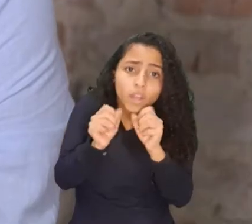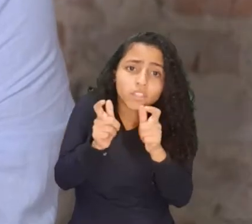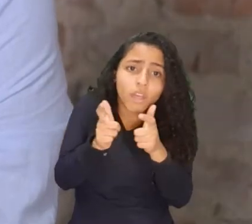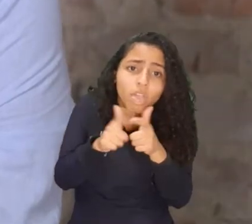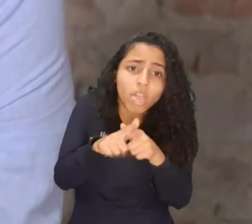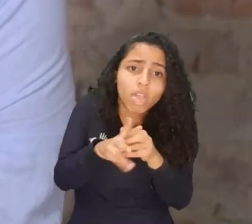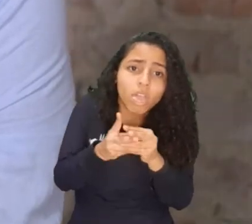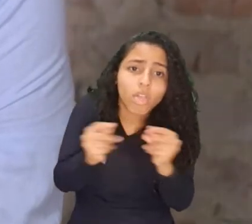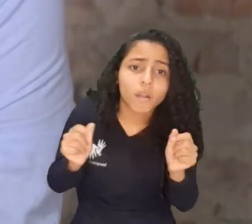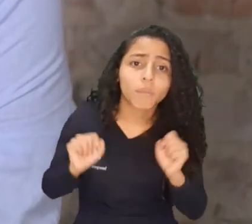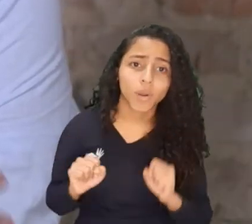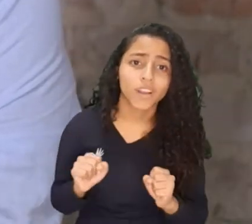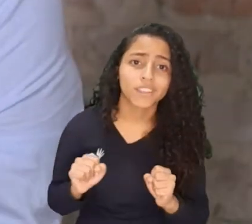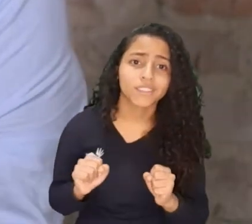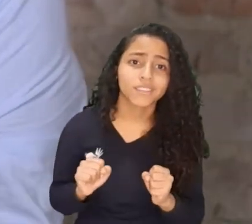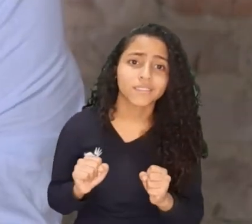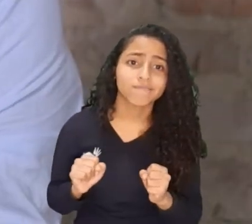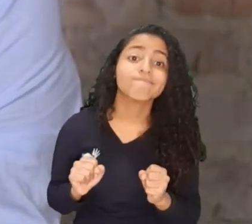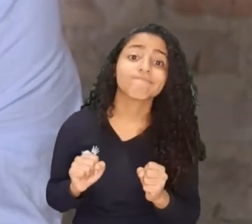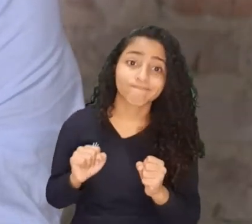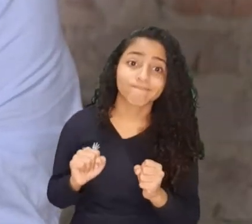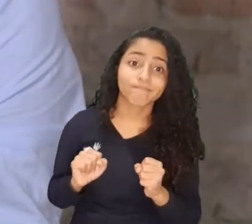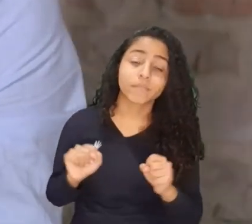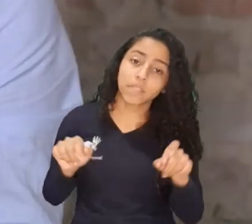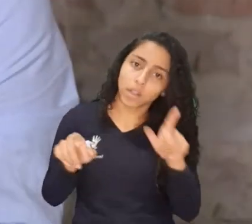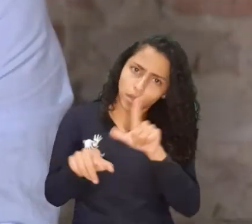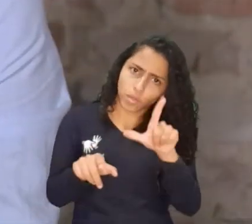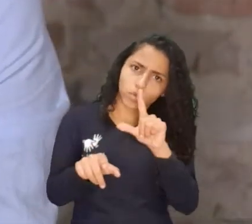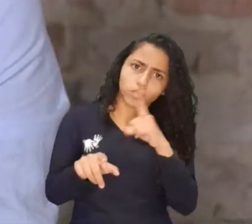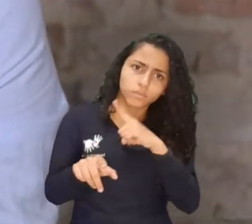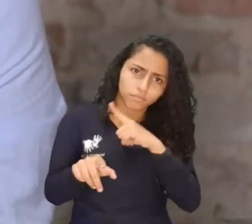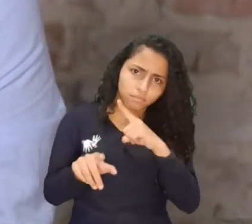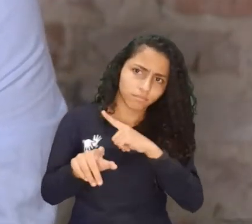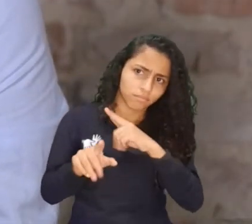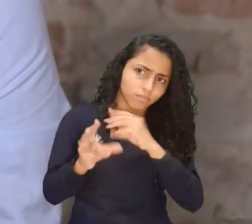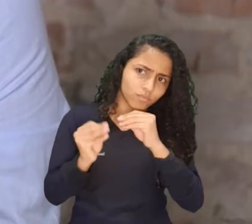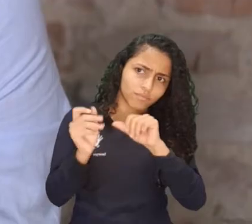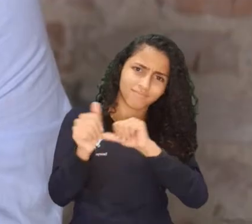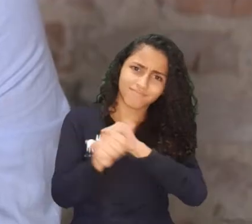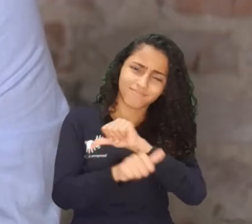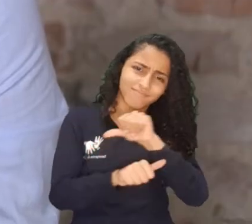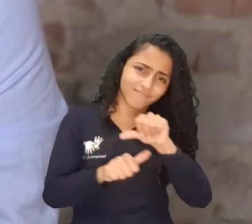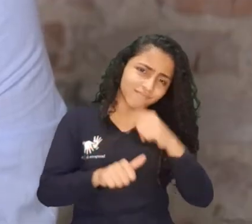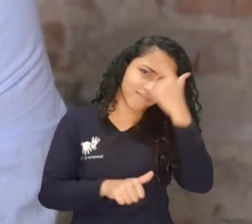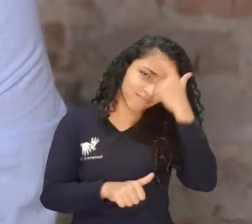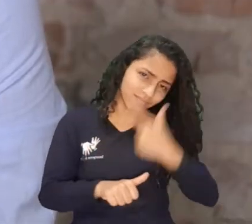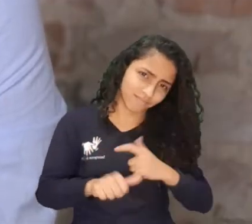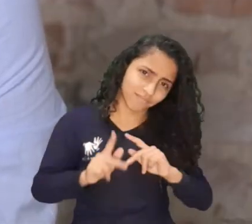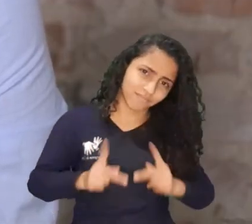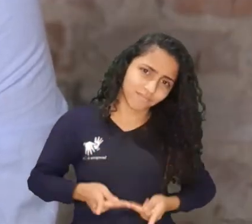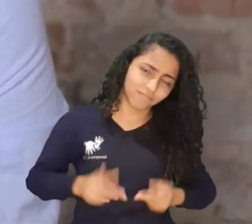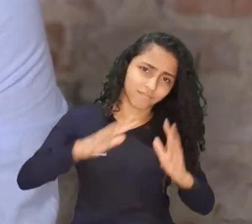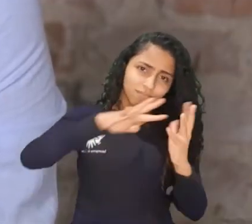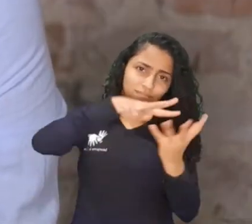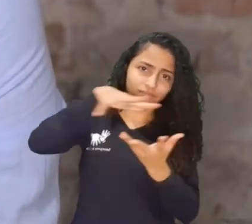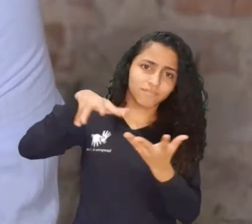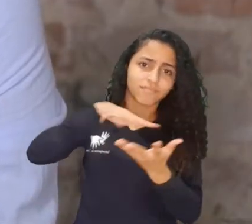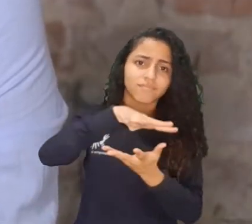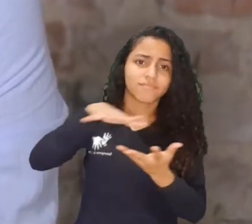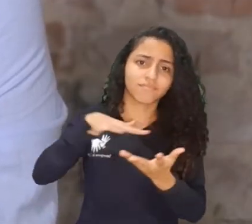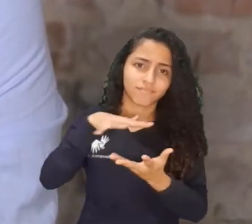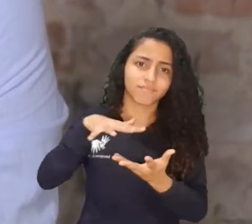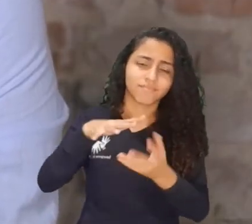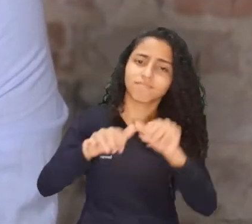Obviamente, junto a isso, você tem toda a transformação que nós mesmos causamos nos ecossistemas naturais. Então, a conversão